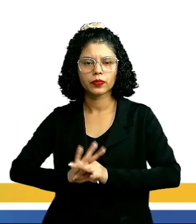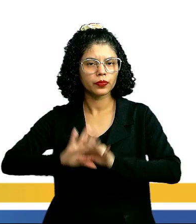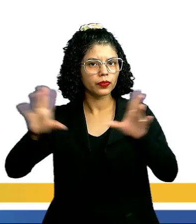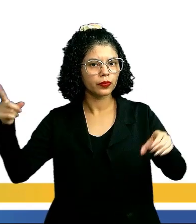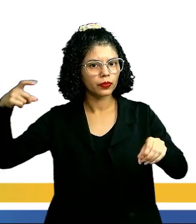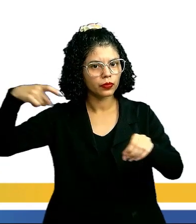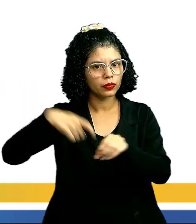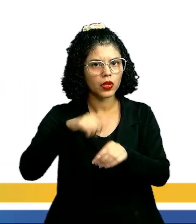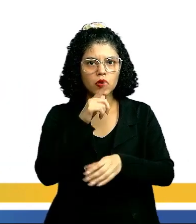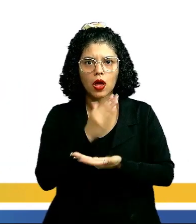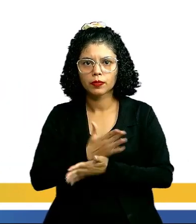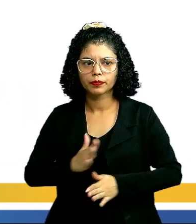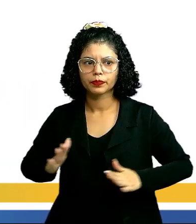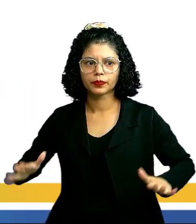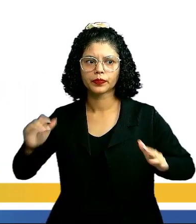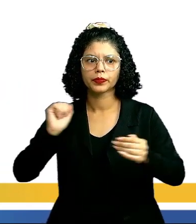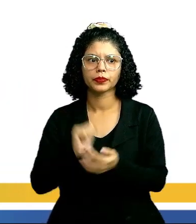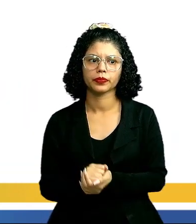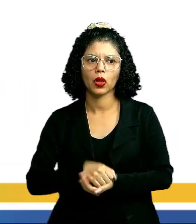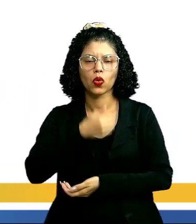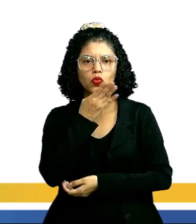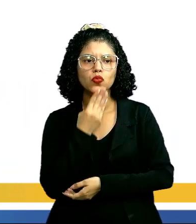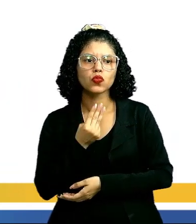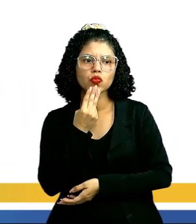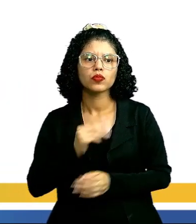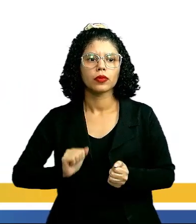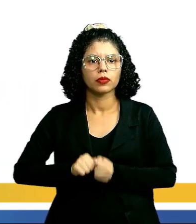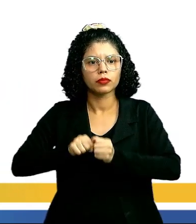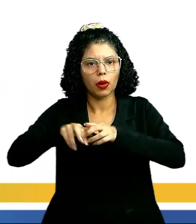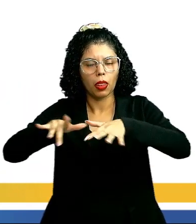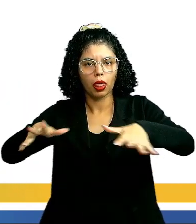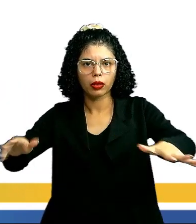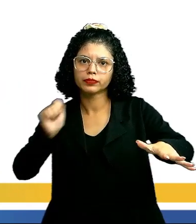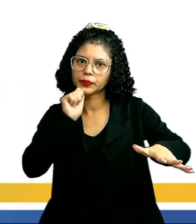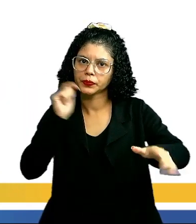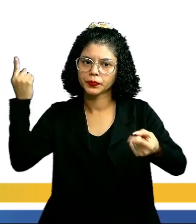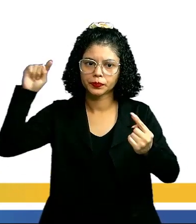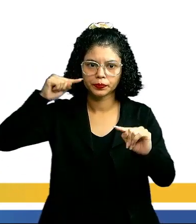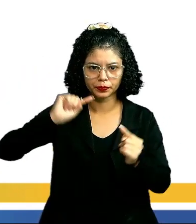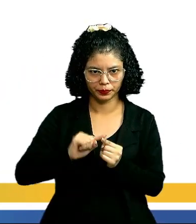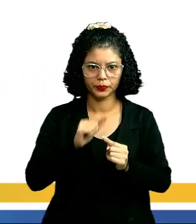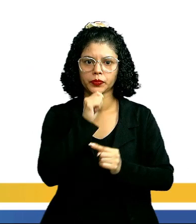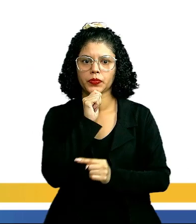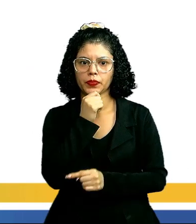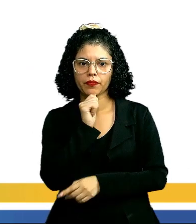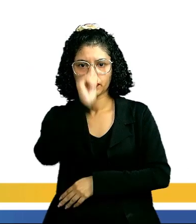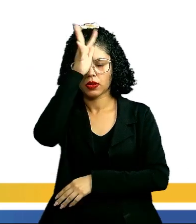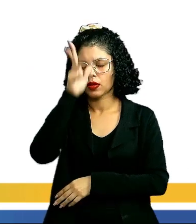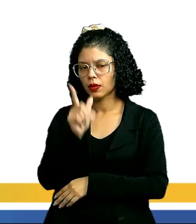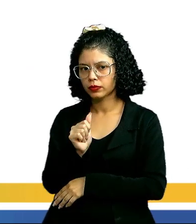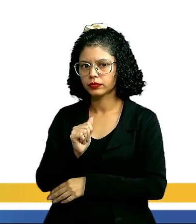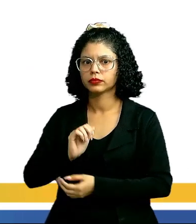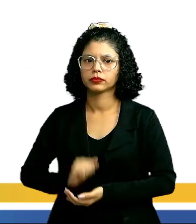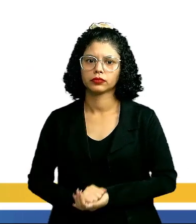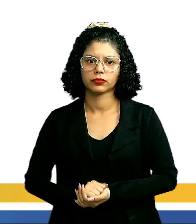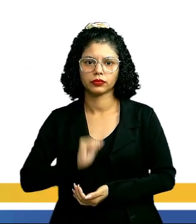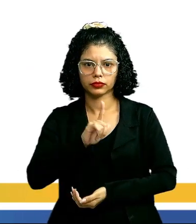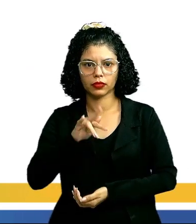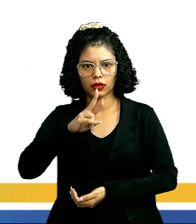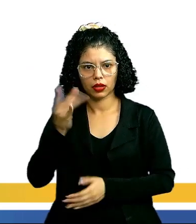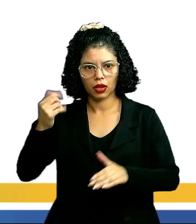liberam seus gametas na água e os machos espalham espermatozoides nas proximidades. Nós temos aí o caso da